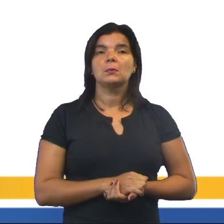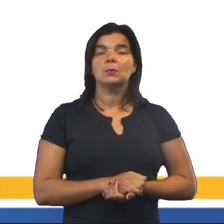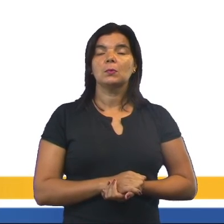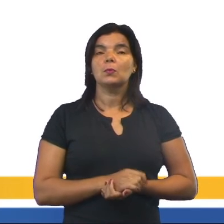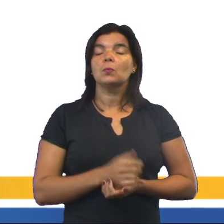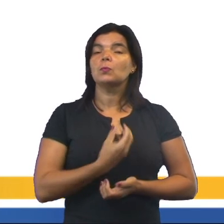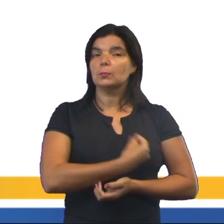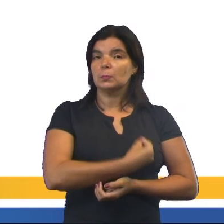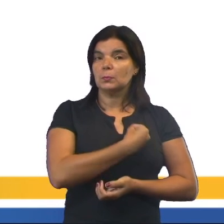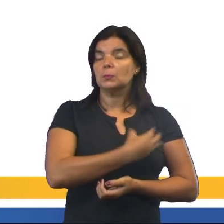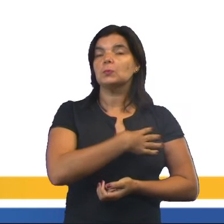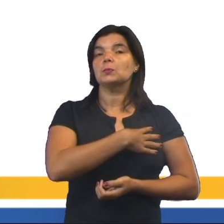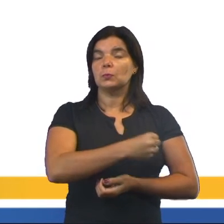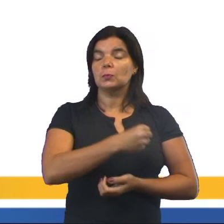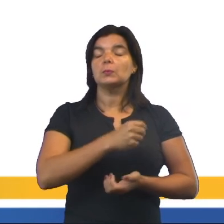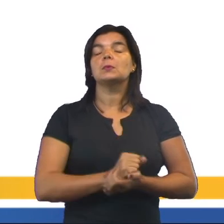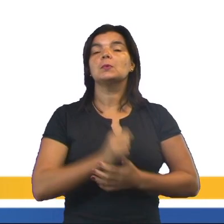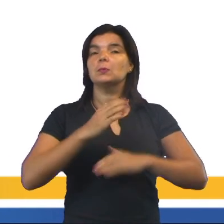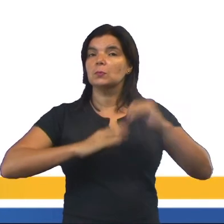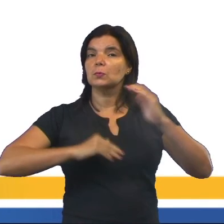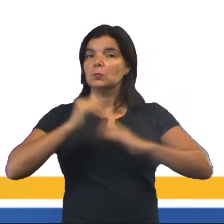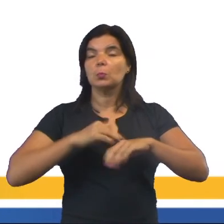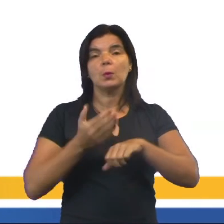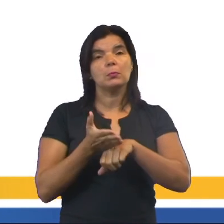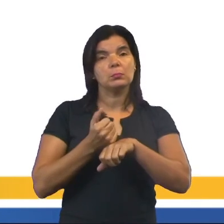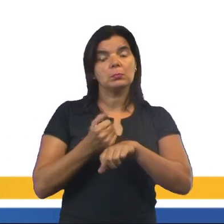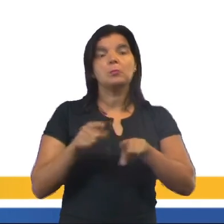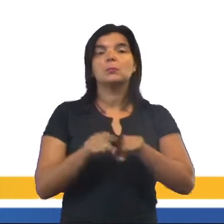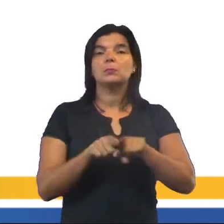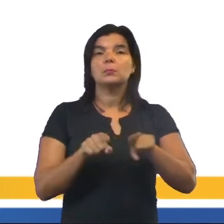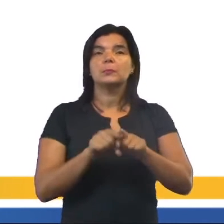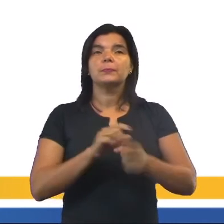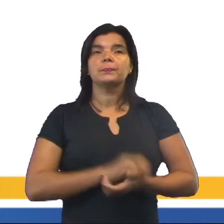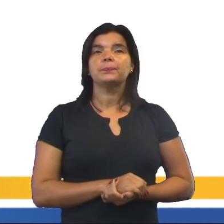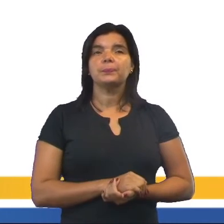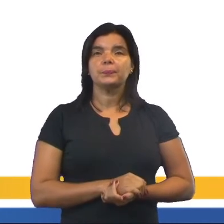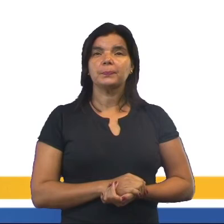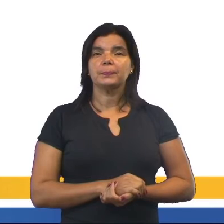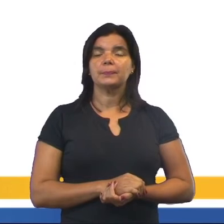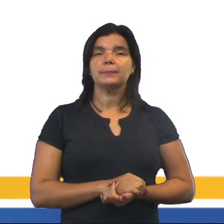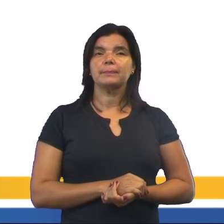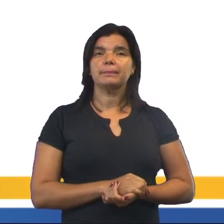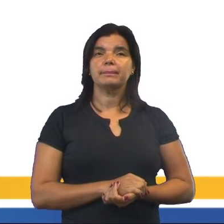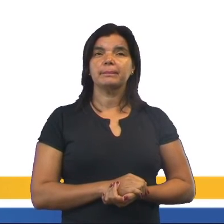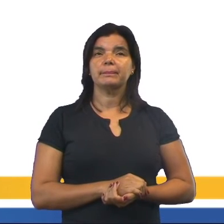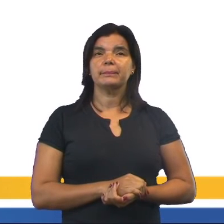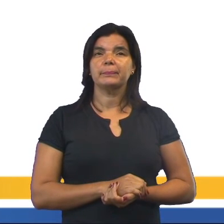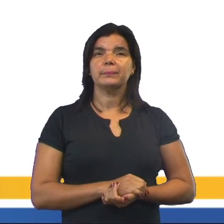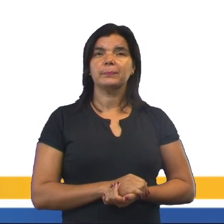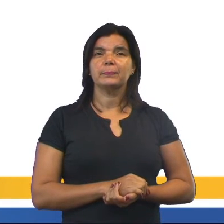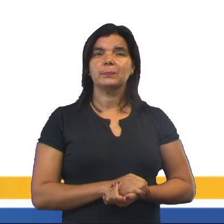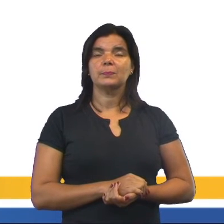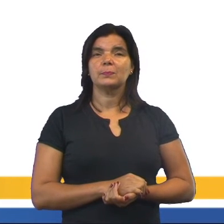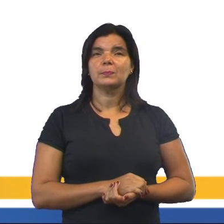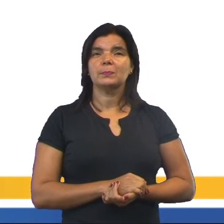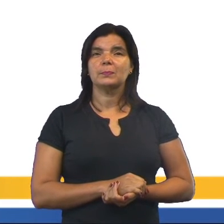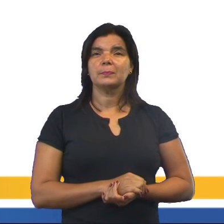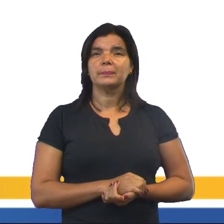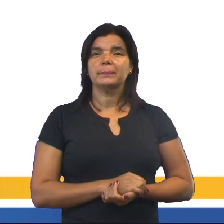colocar os seus filhos. Então, também é uma profissão bem recente. E aí os Millennium